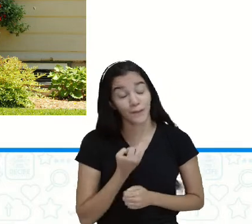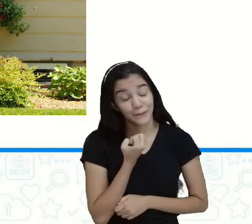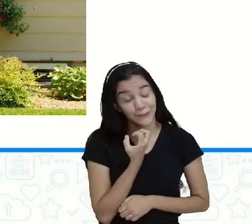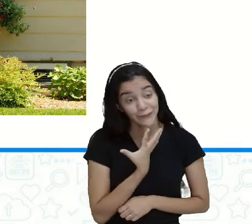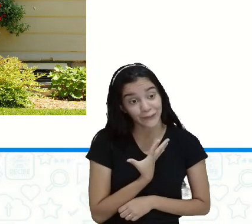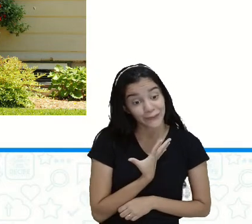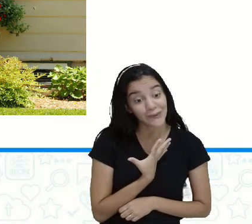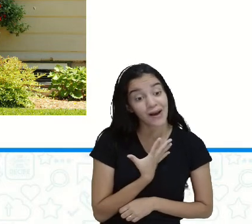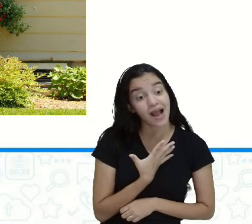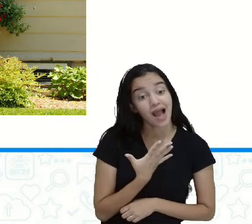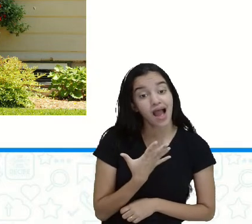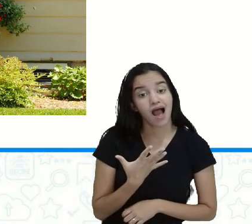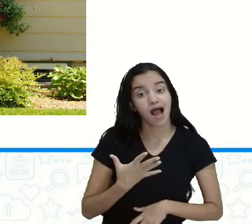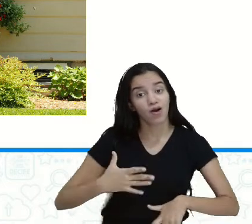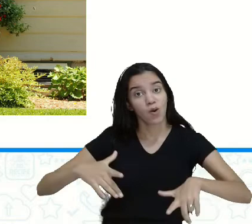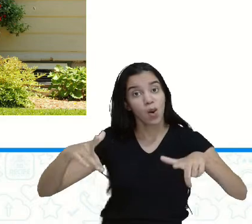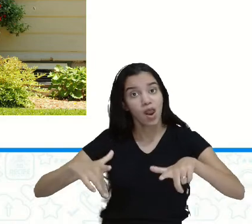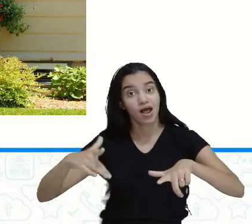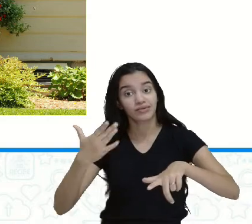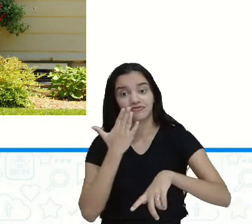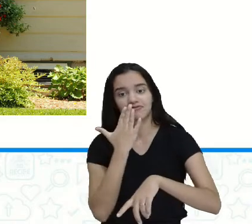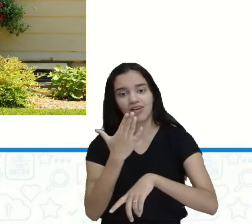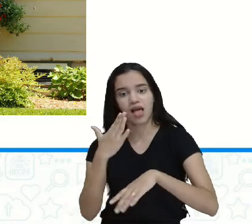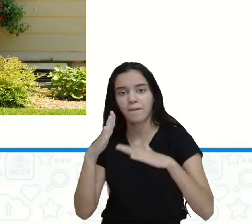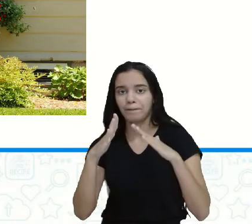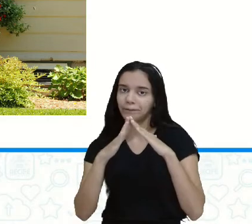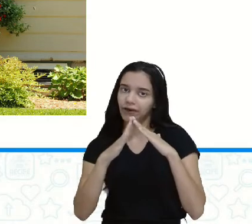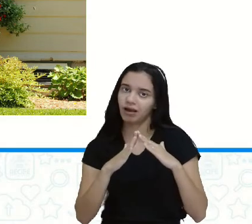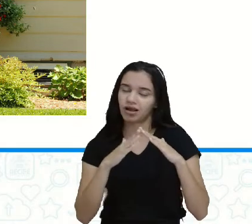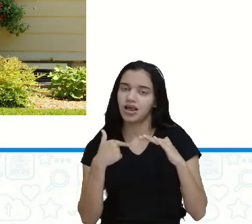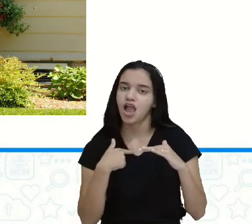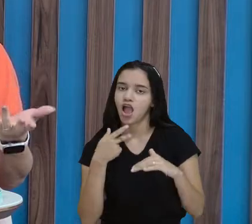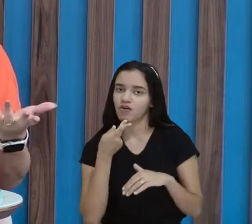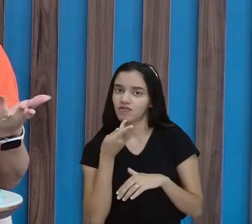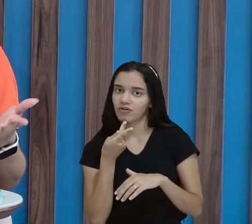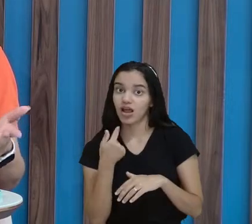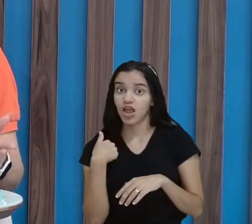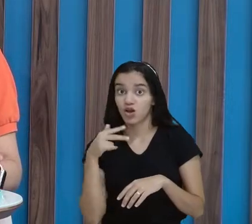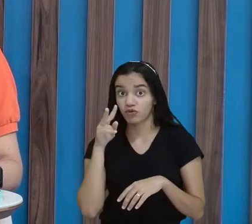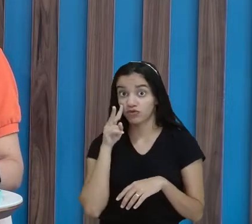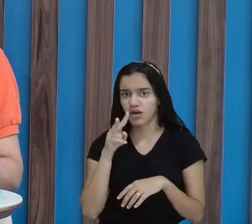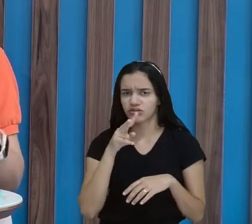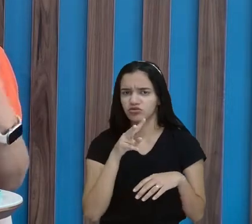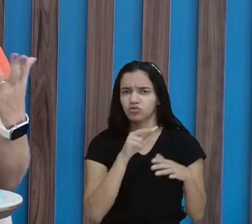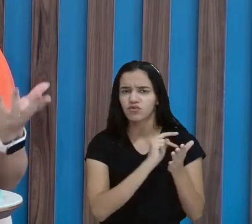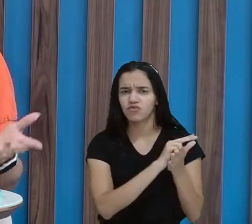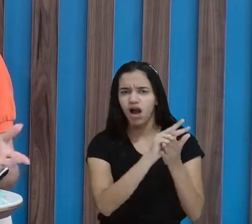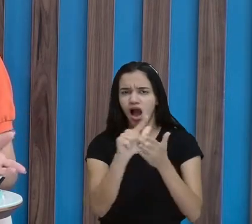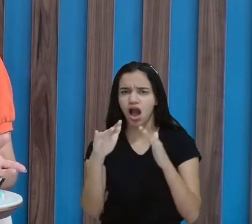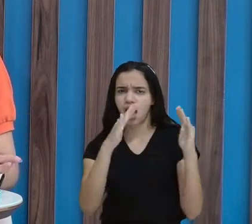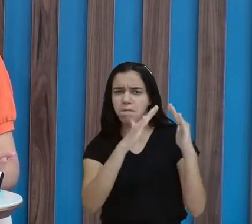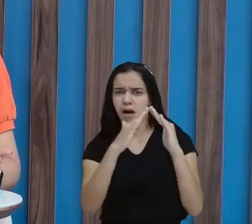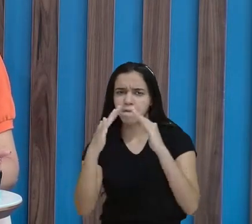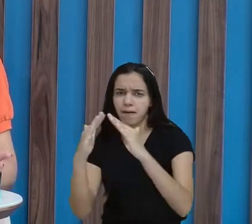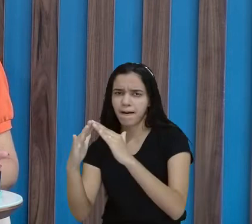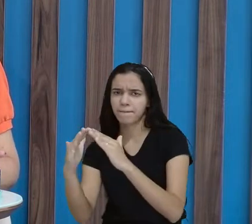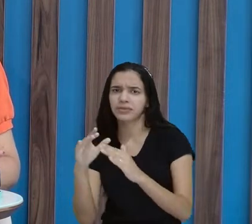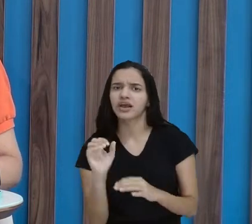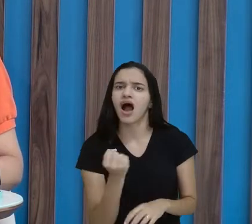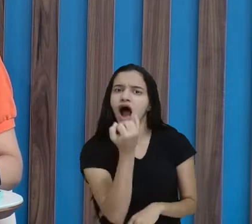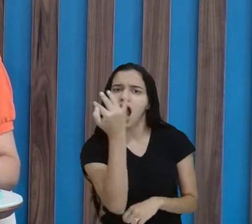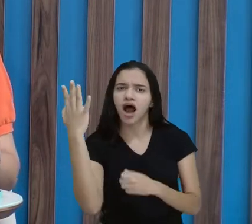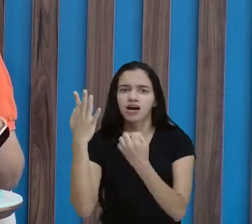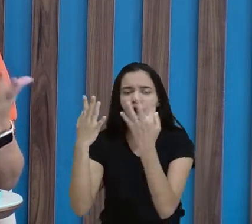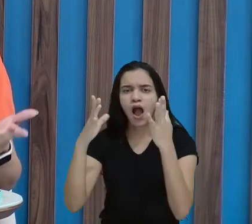Bom, a paisagem na frente da minha casa, por exemplo, eu vejo muitas casas, né? Não tem, são poucas árvores,